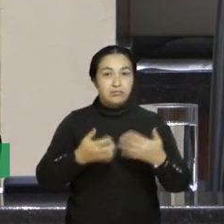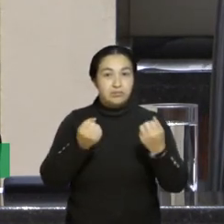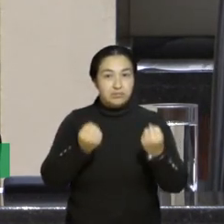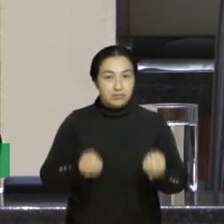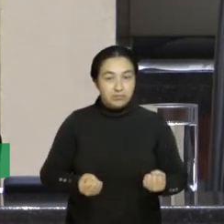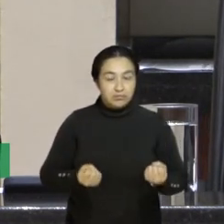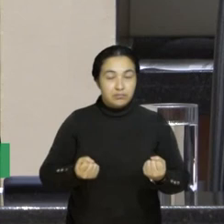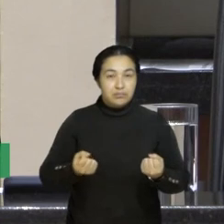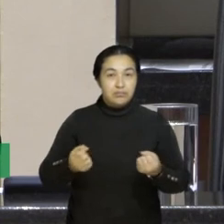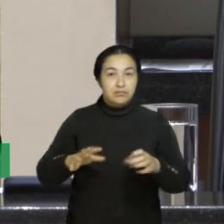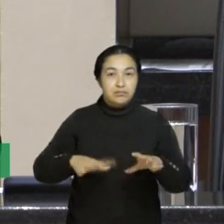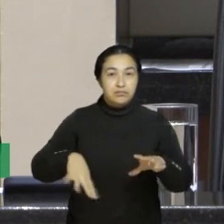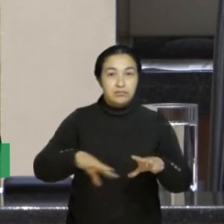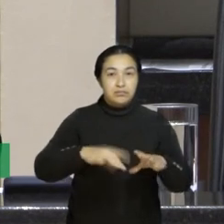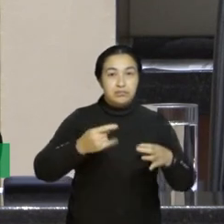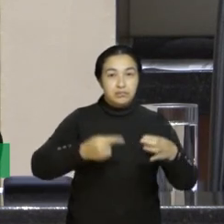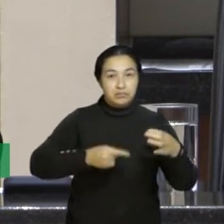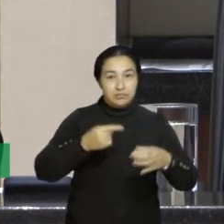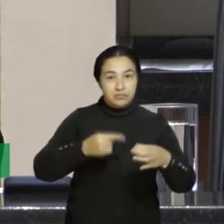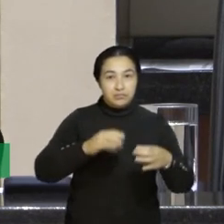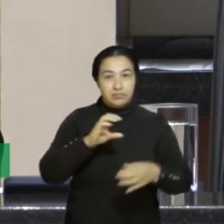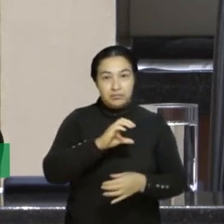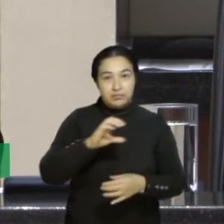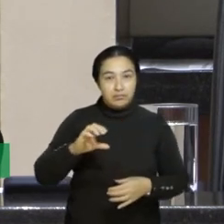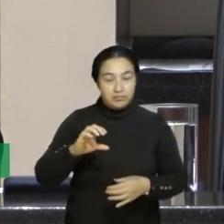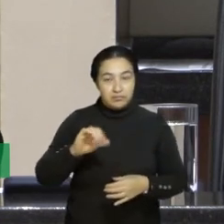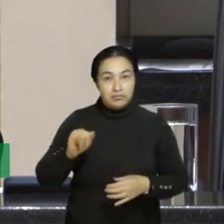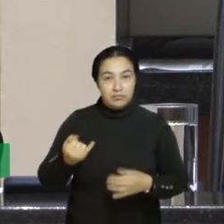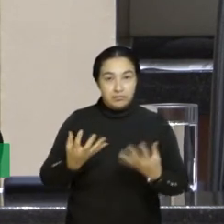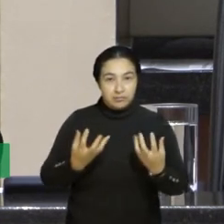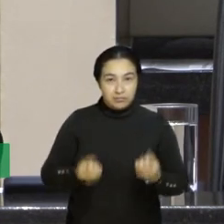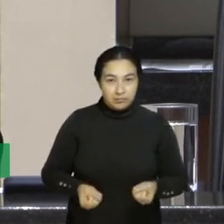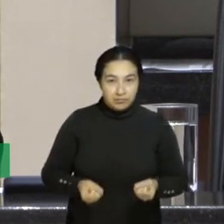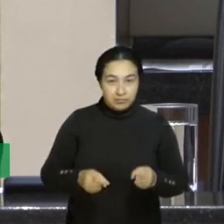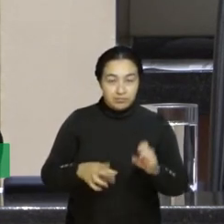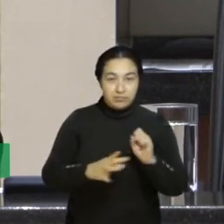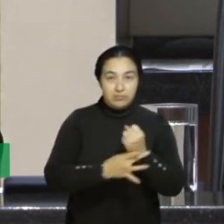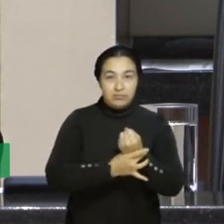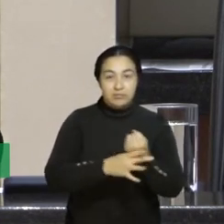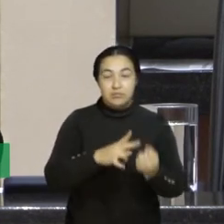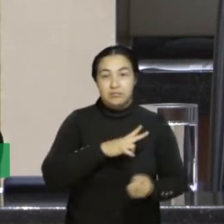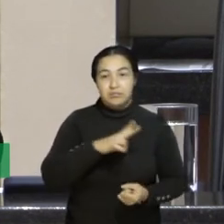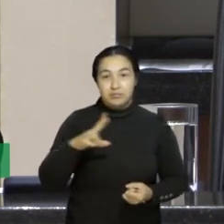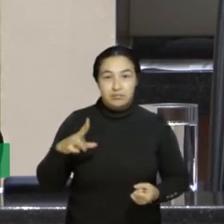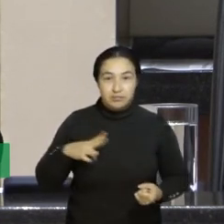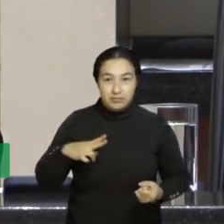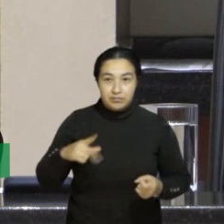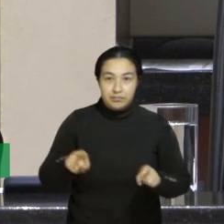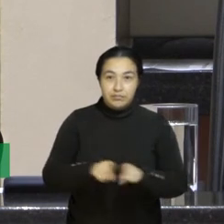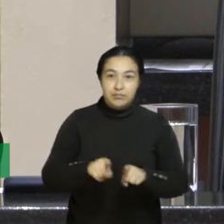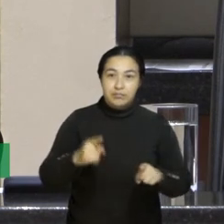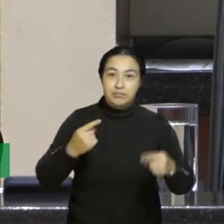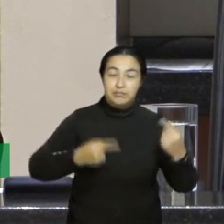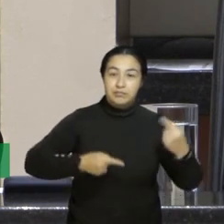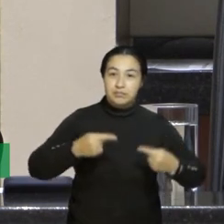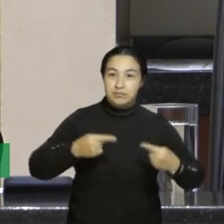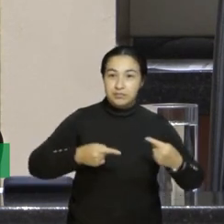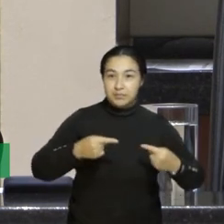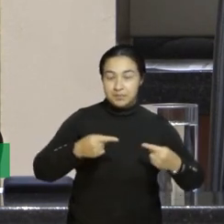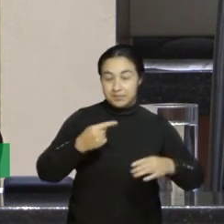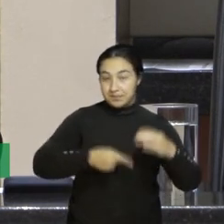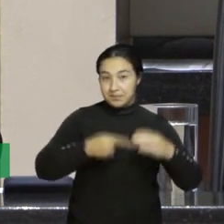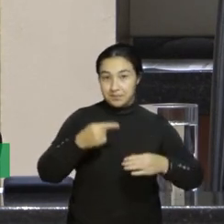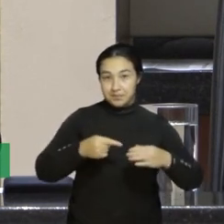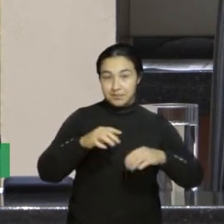comissões de Constituição e Justiça, relatoria do deputado João Amin, Comissão de Segurança Pública, relatoria do deputado Thiago Zilli, Comissão de Transporte, Desenvolvimento Urbano